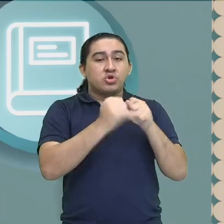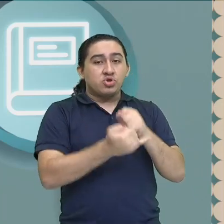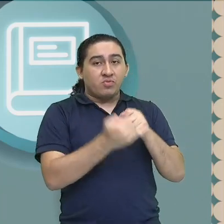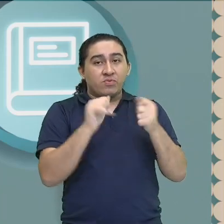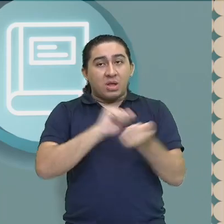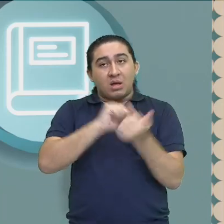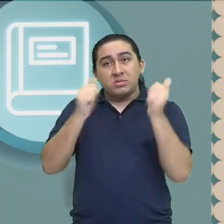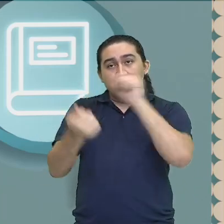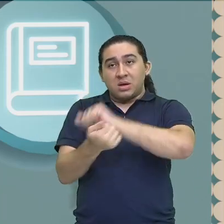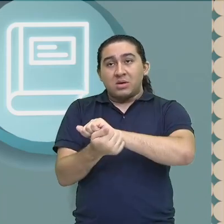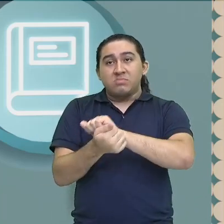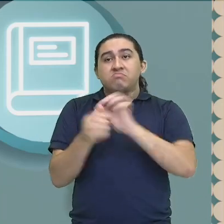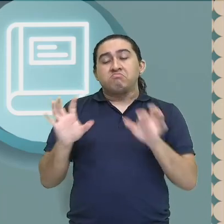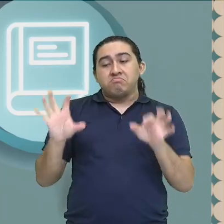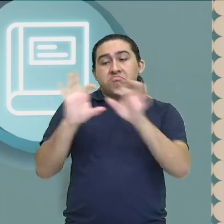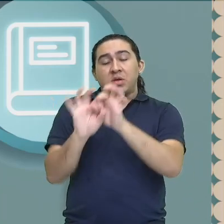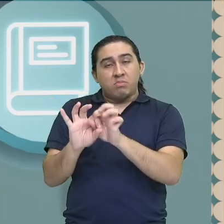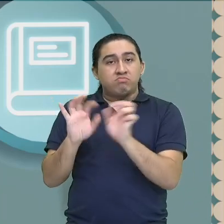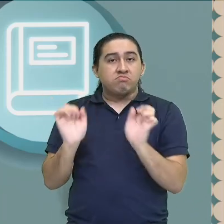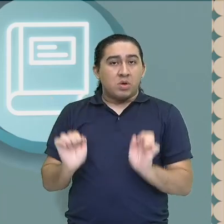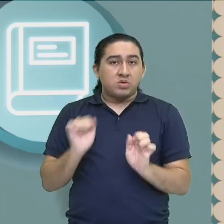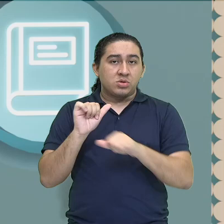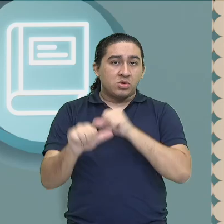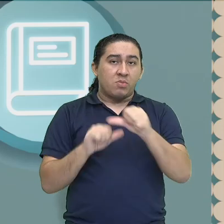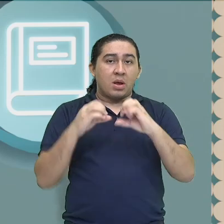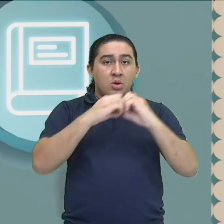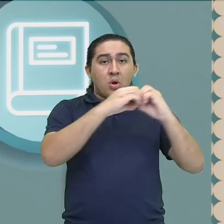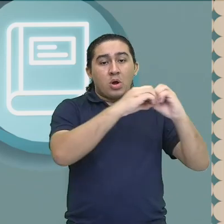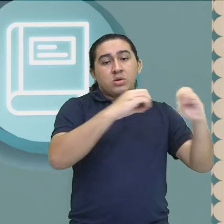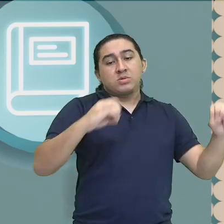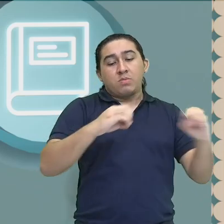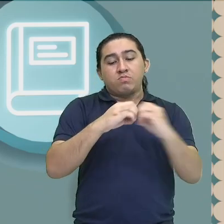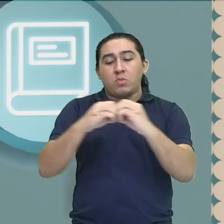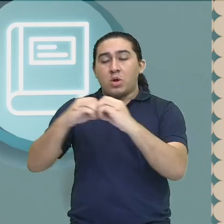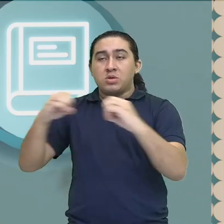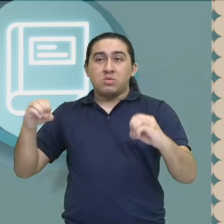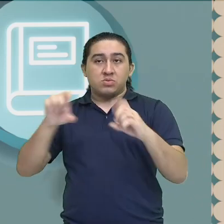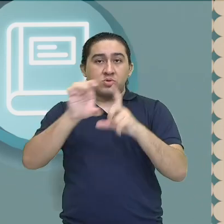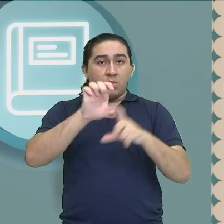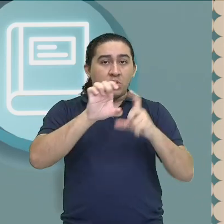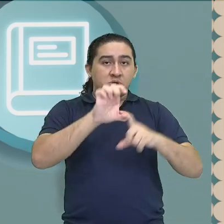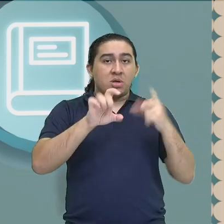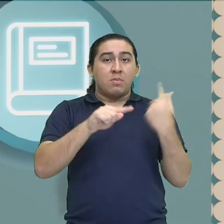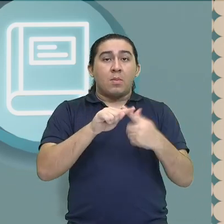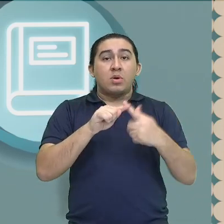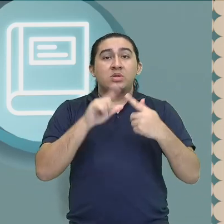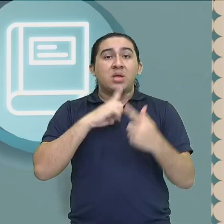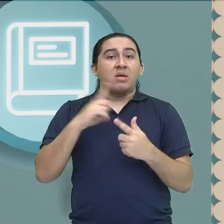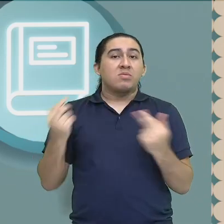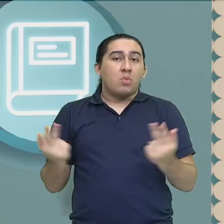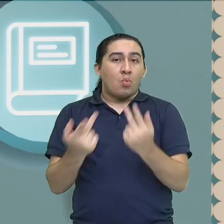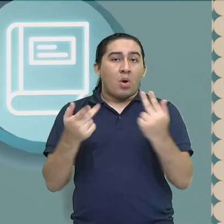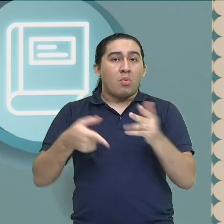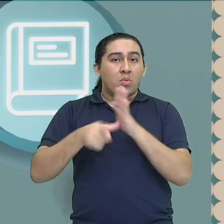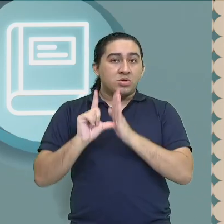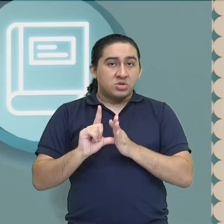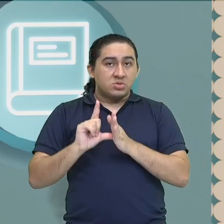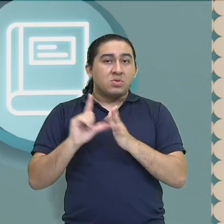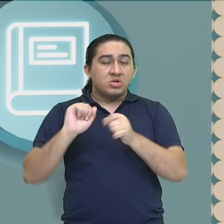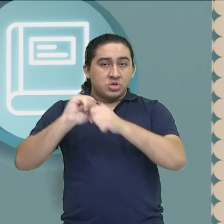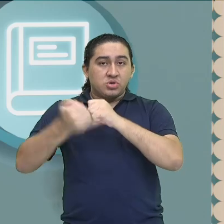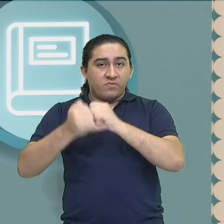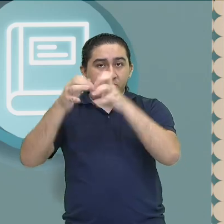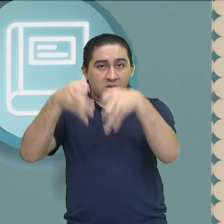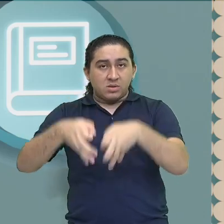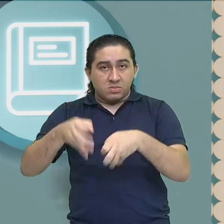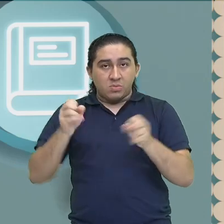adjetivo, transformo numa oração subordinada adjetiva, porque vai ter o mesmo valor daquele adjetivo,